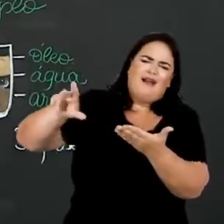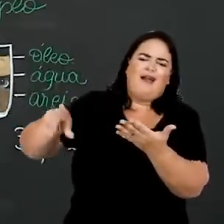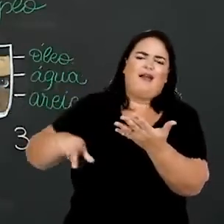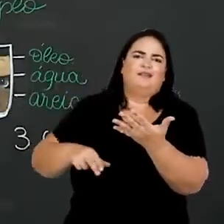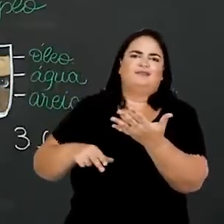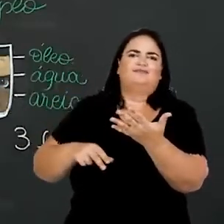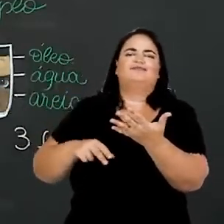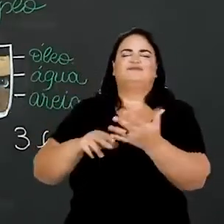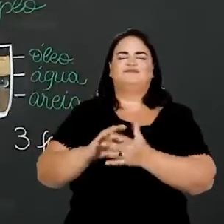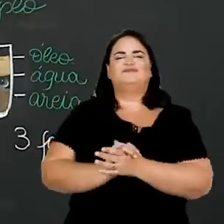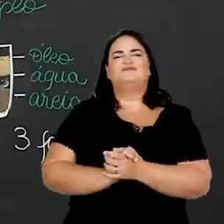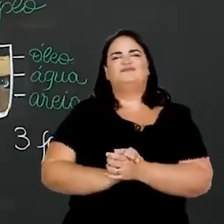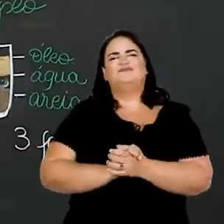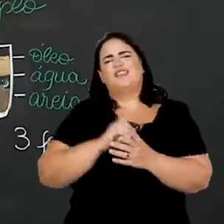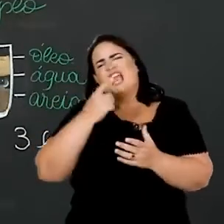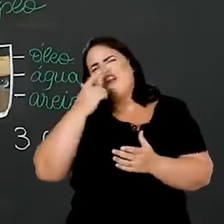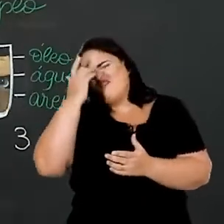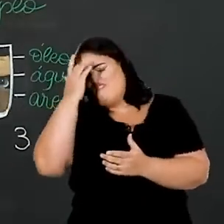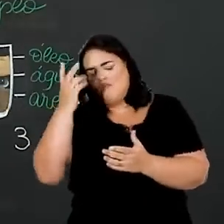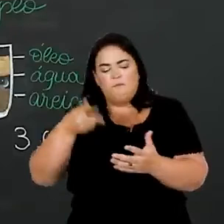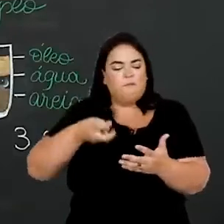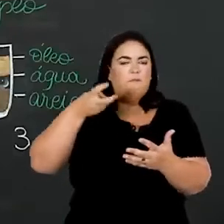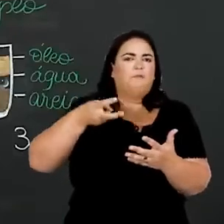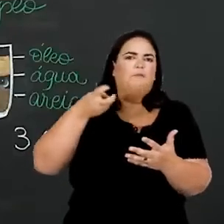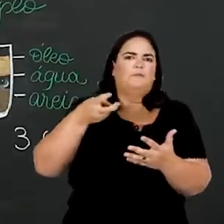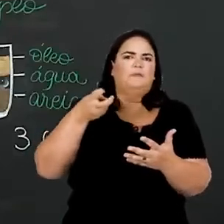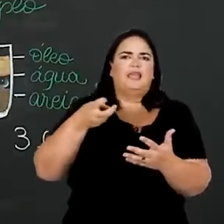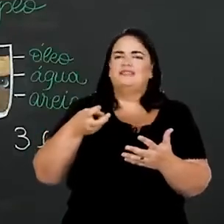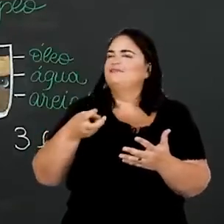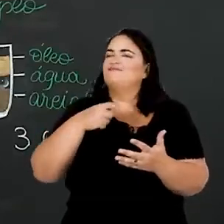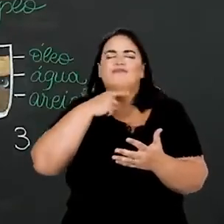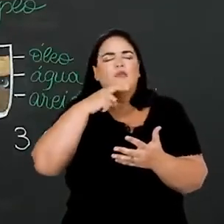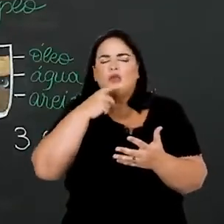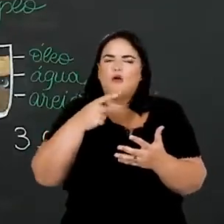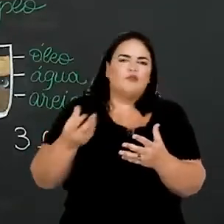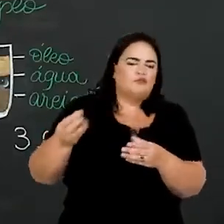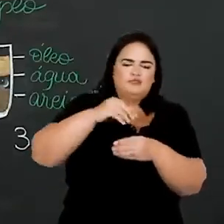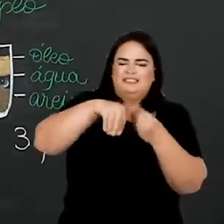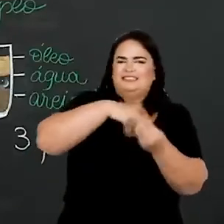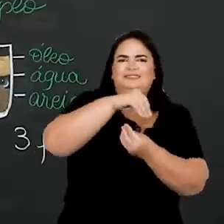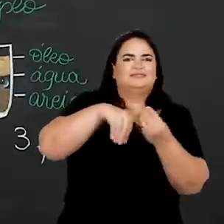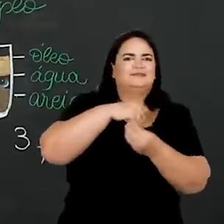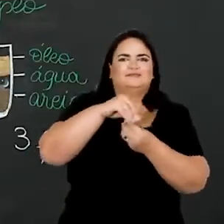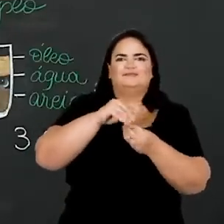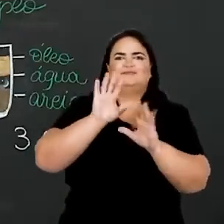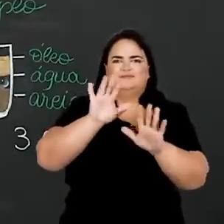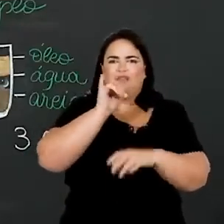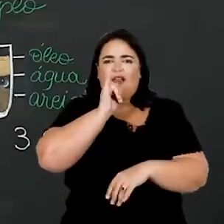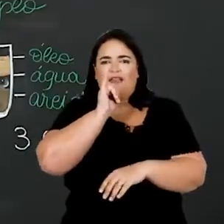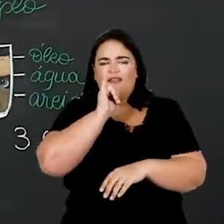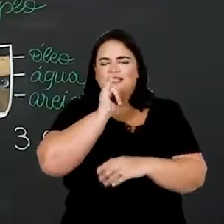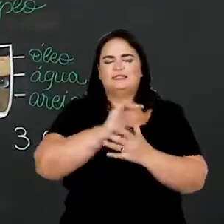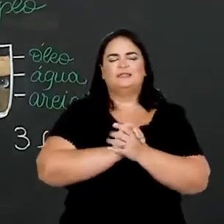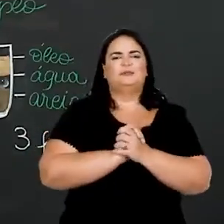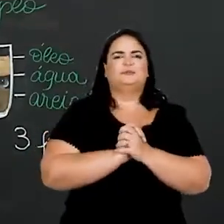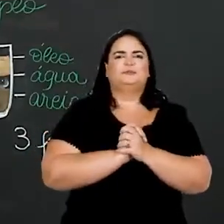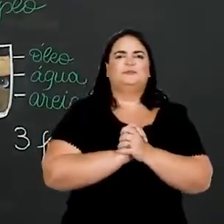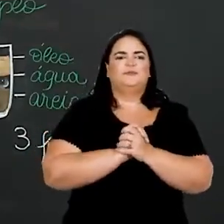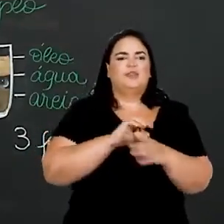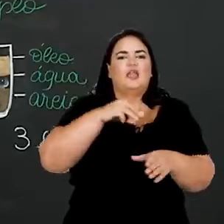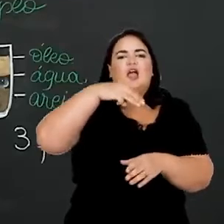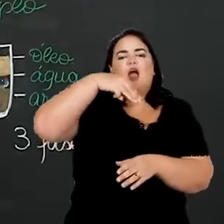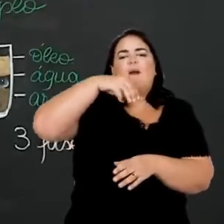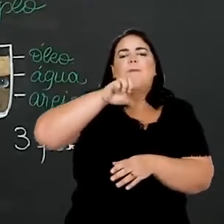Tranquilo, distinguíveis e esses componentes não se misturam. Quer um exemplo? Vou te mostrar. Olha aqui.